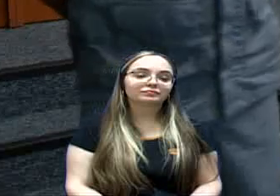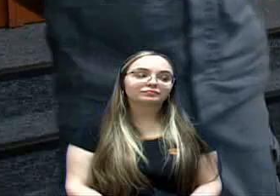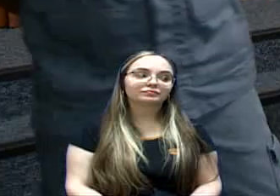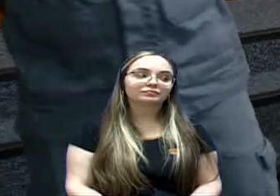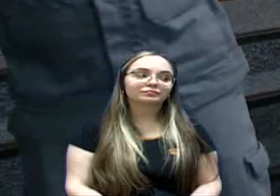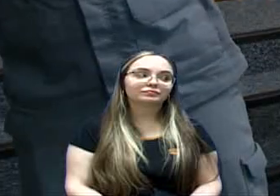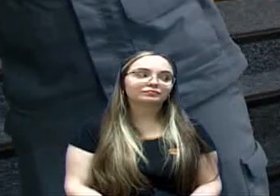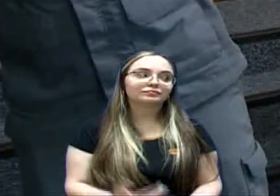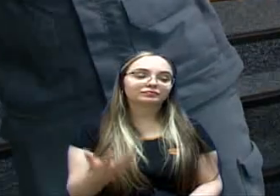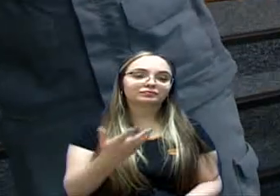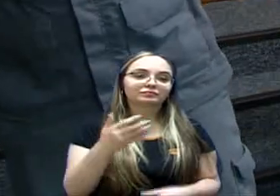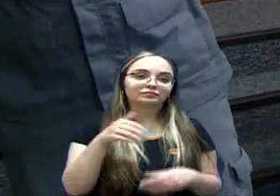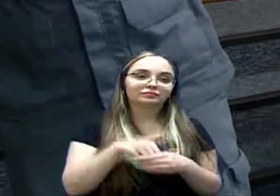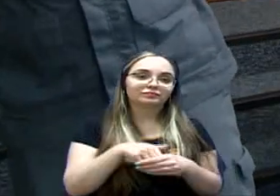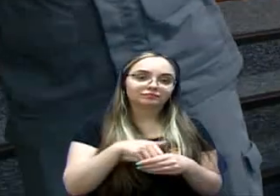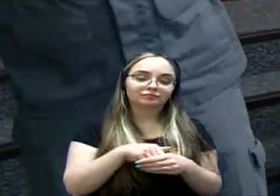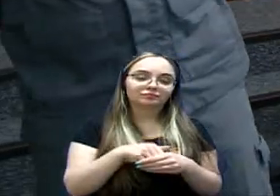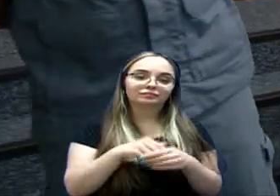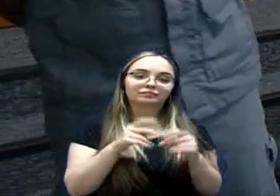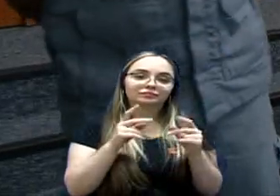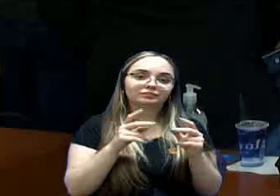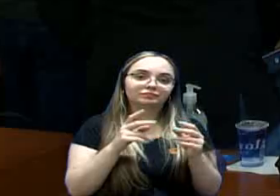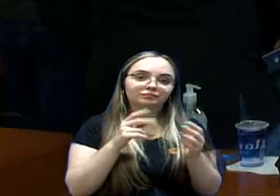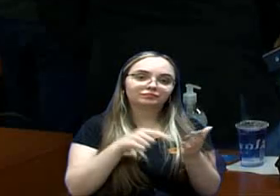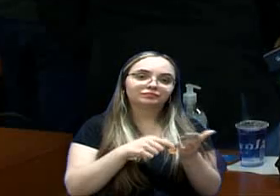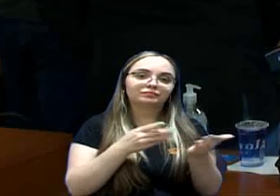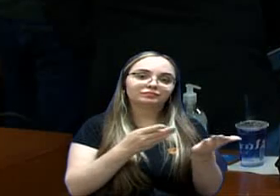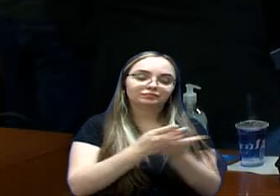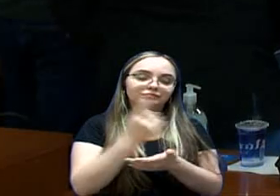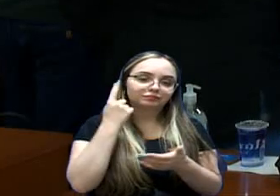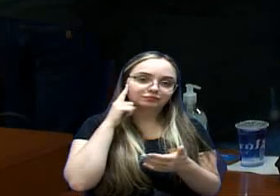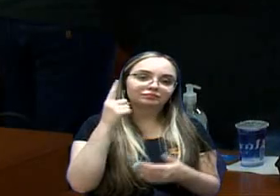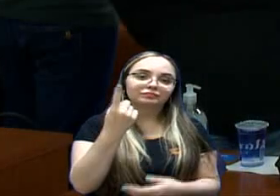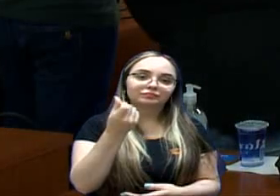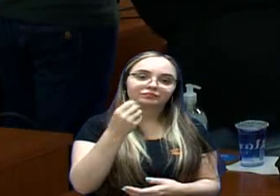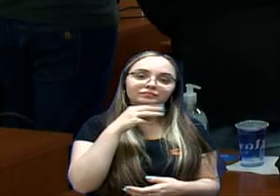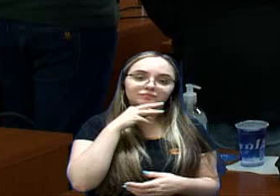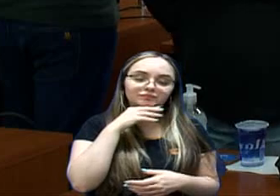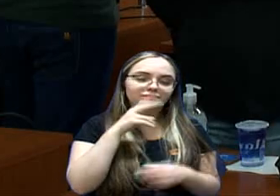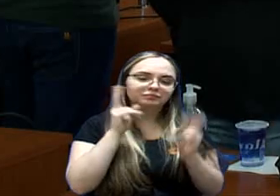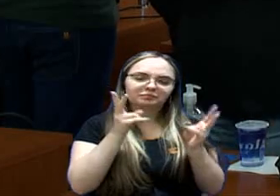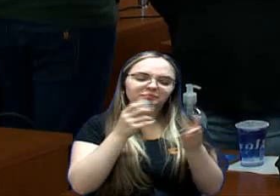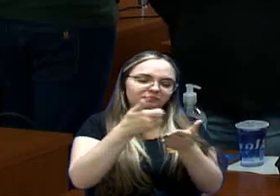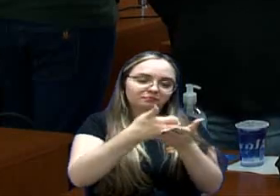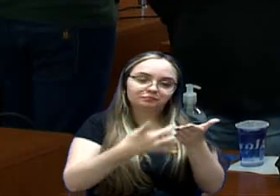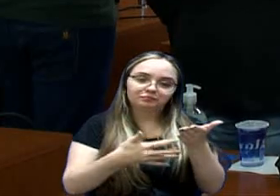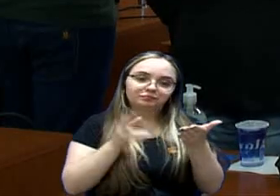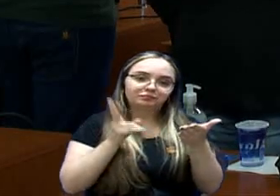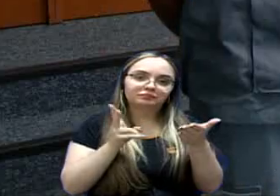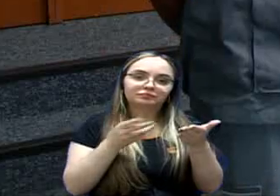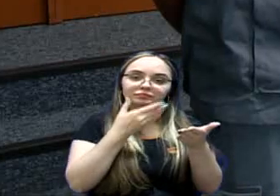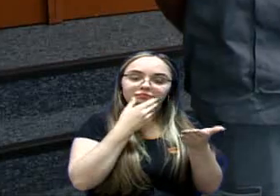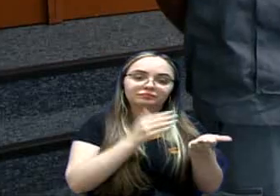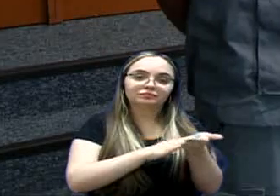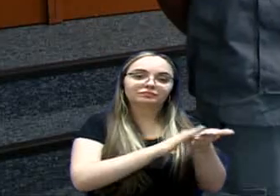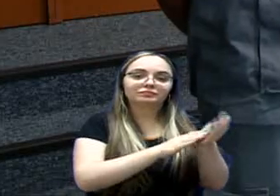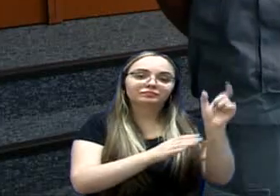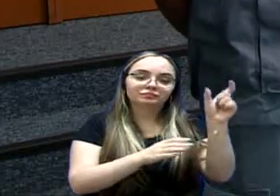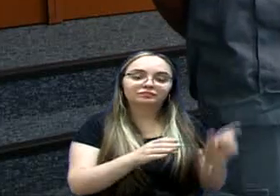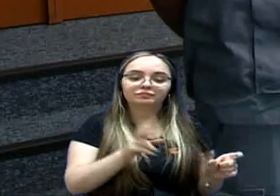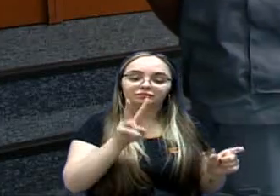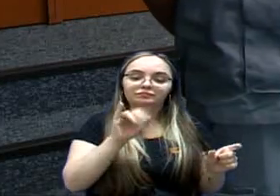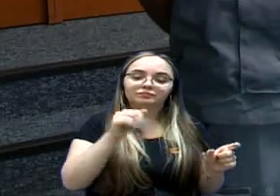Voto de congratulações. Câmara Municipal de Sorocaba, conforme aprovado em sua reunião 16 de março, com o mesmo teor, homenageia o soldado do Corpo de Bombeiros de